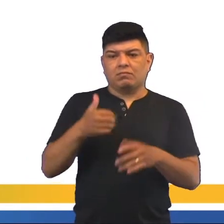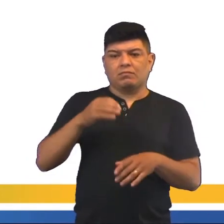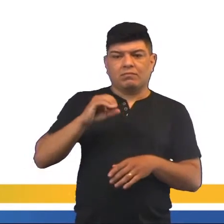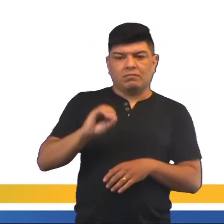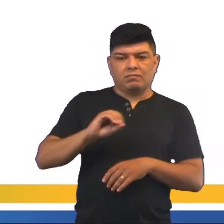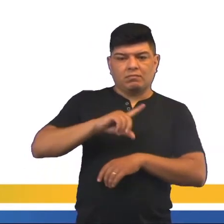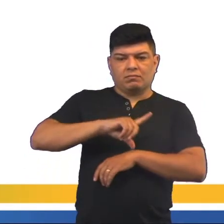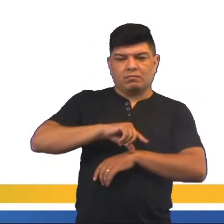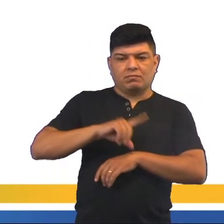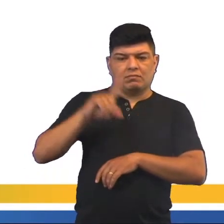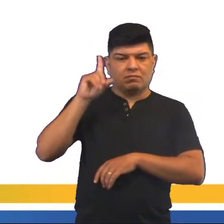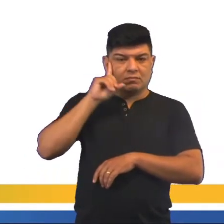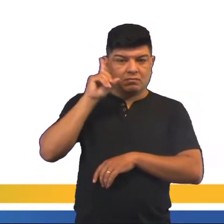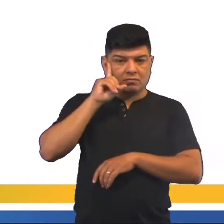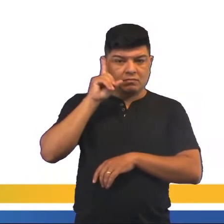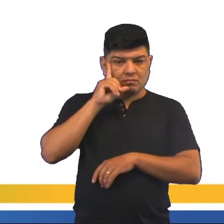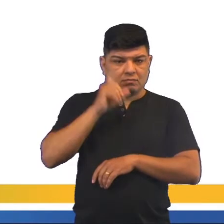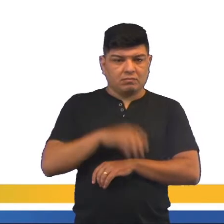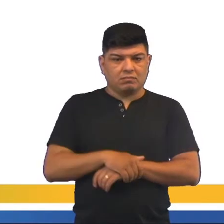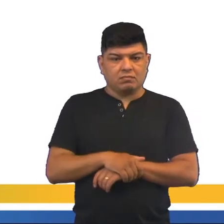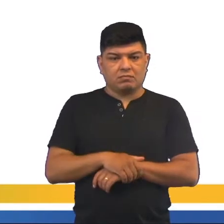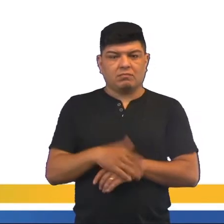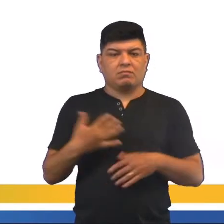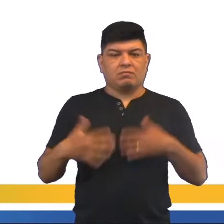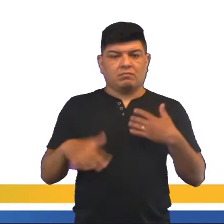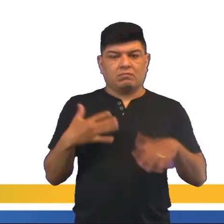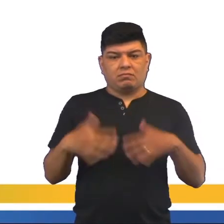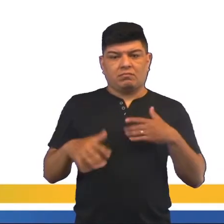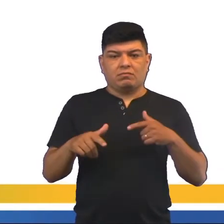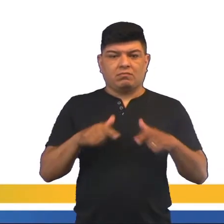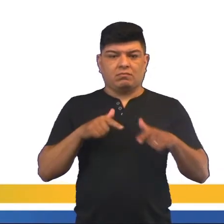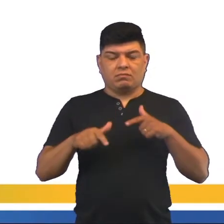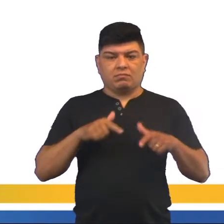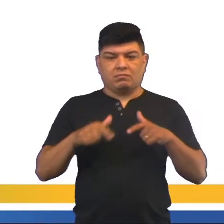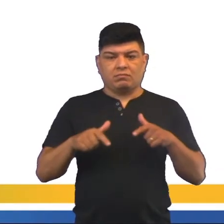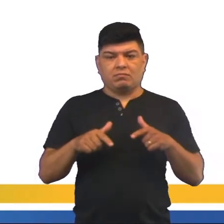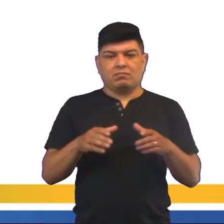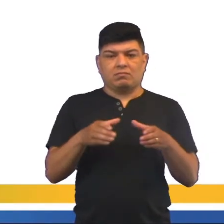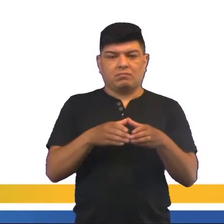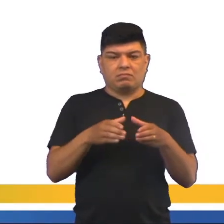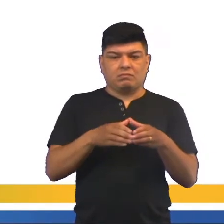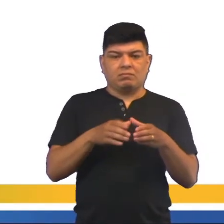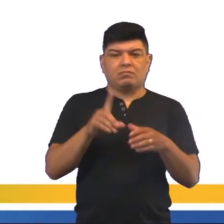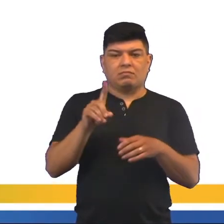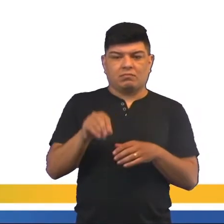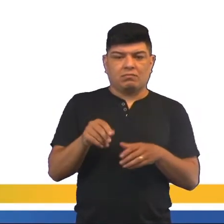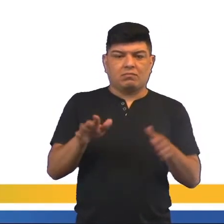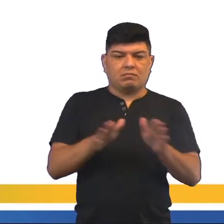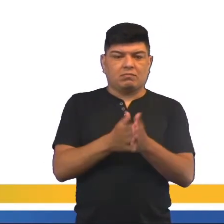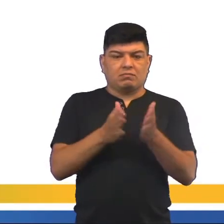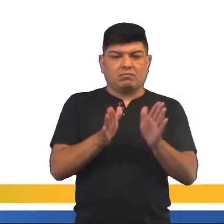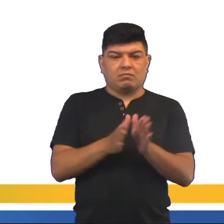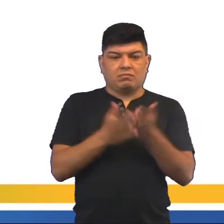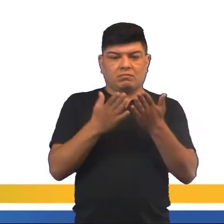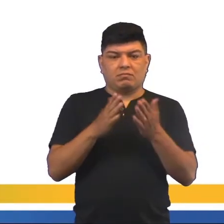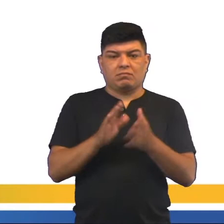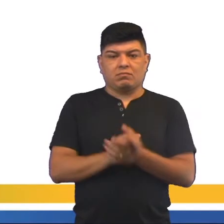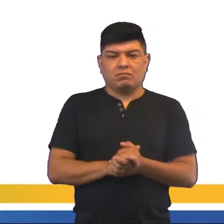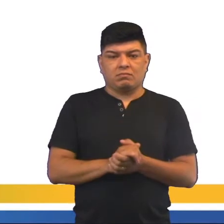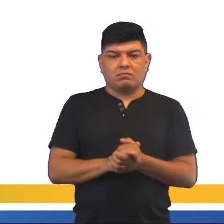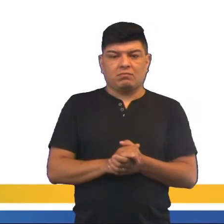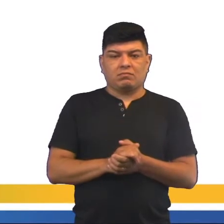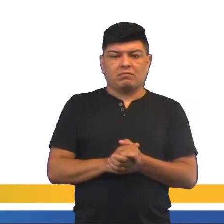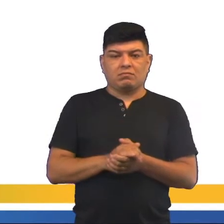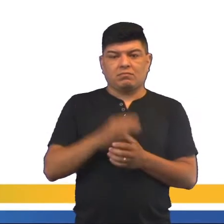10 horas diárias, por exemplo. A mobilização de trabalhadores enquanto classe, isso é, pobres, os